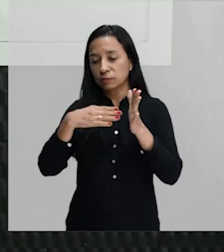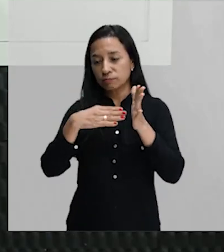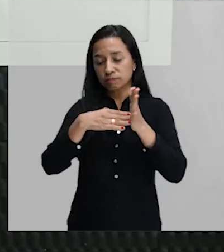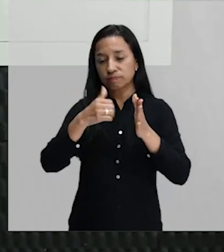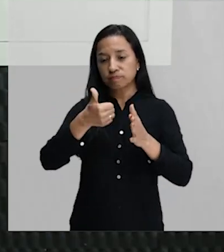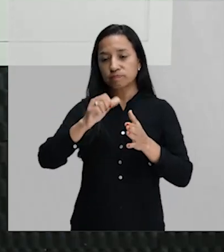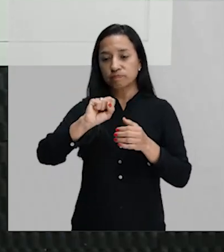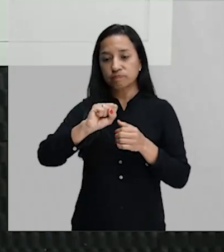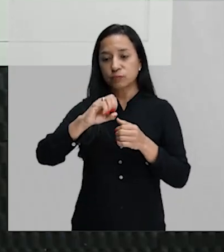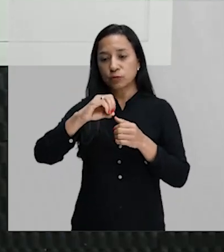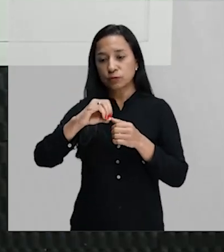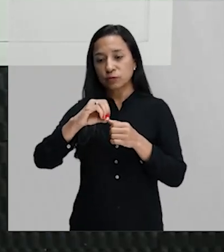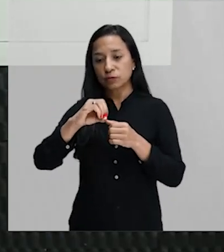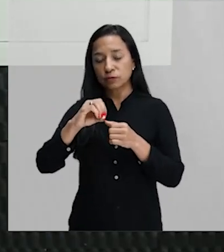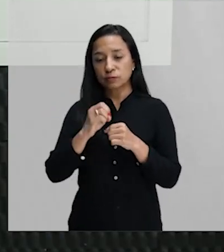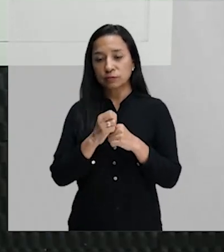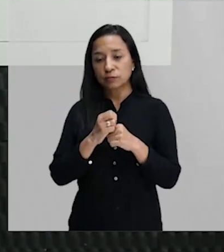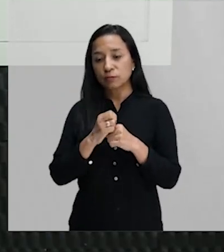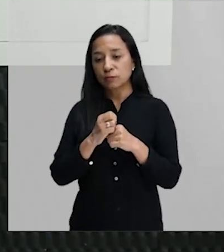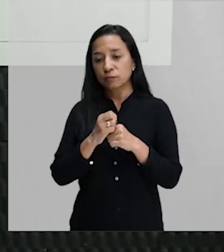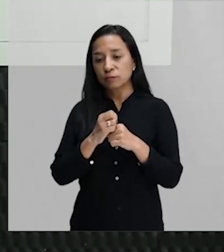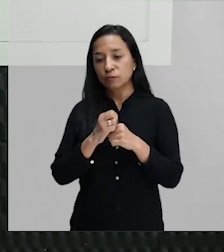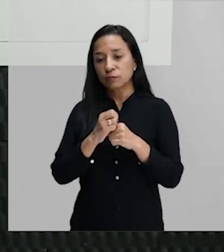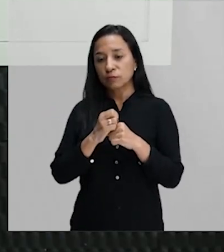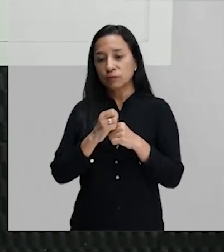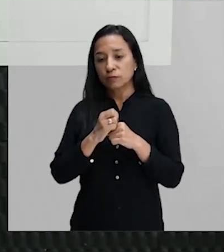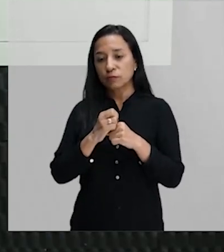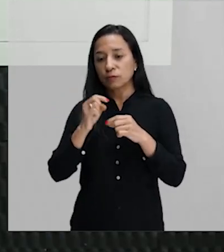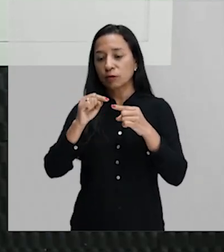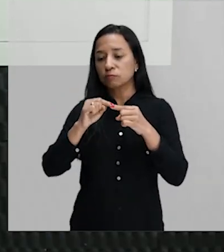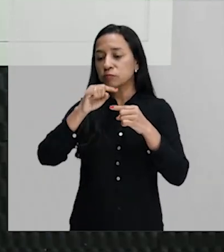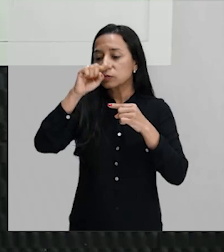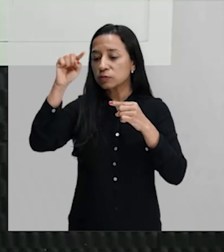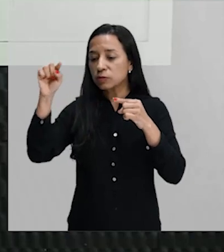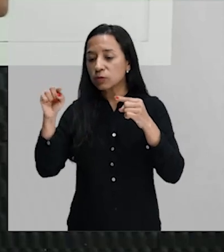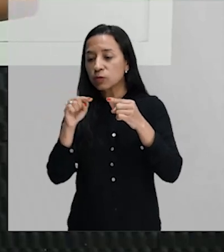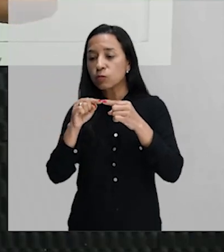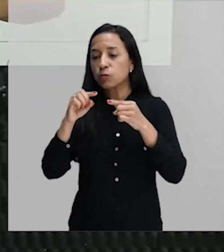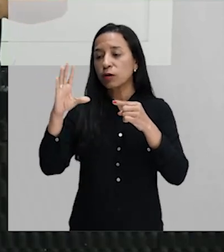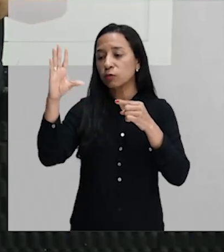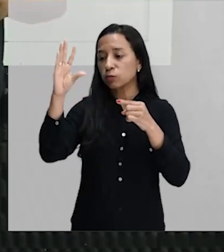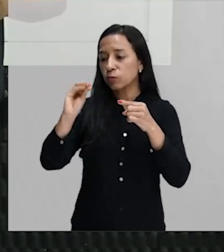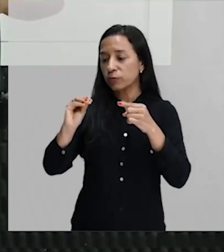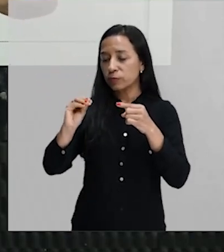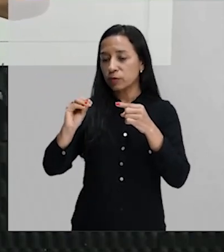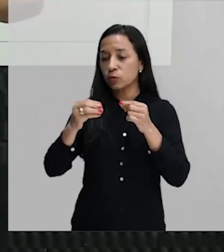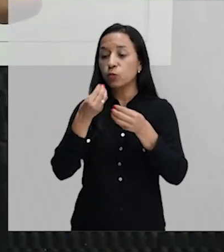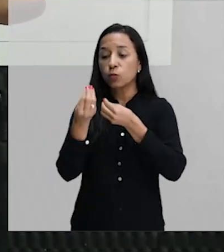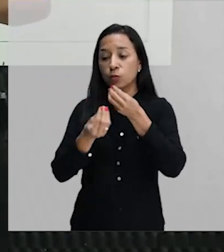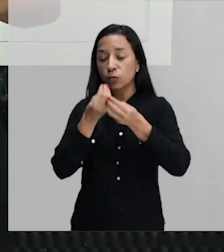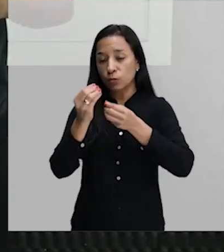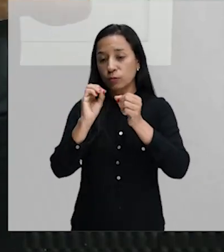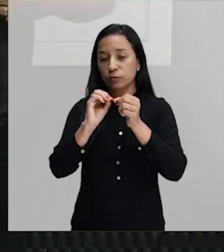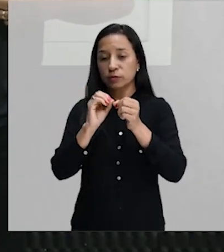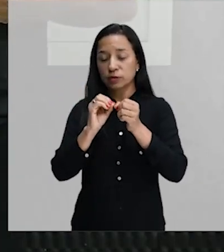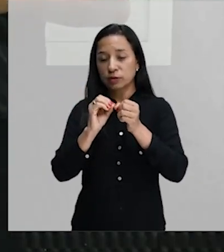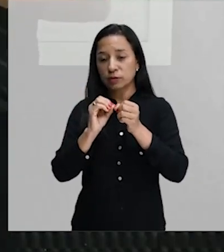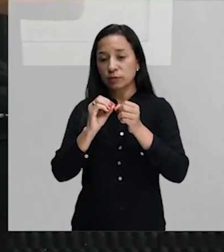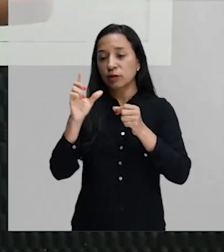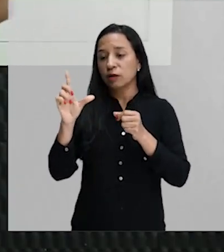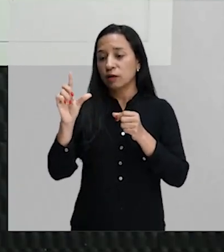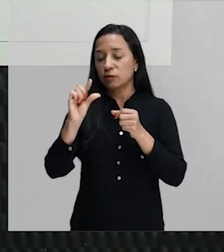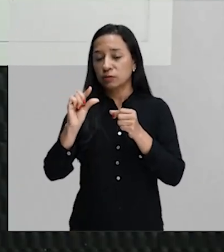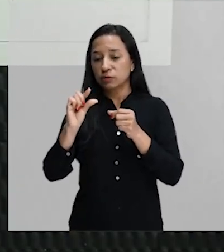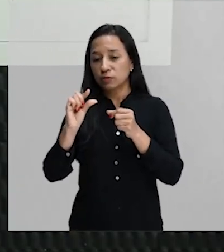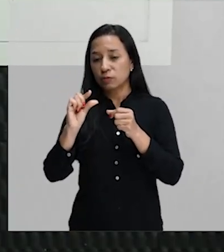e trazê-lo aqui para um arco que está no primeiro quadrante. Então, redução do segundo para o primeiro quadrante,